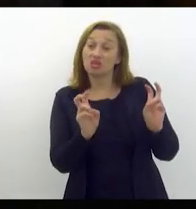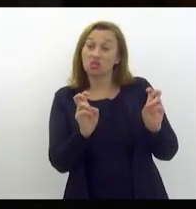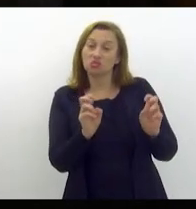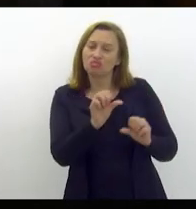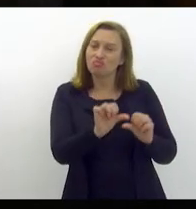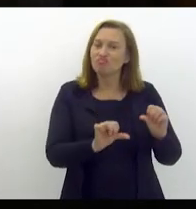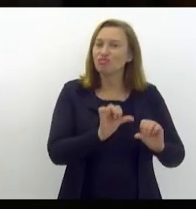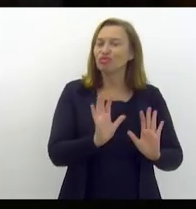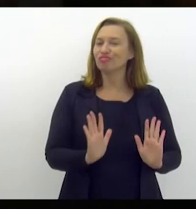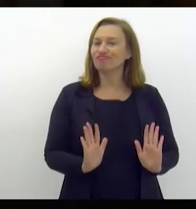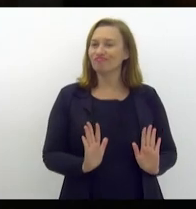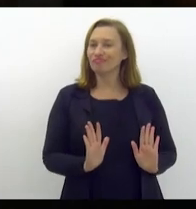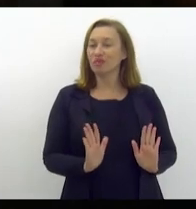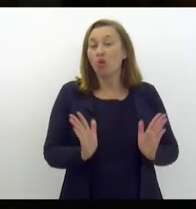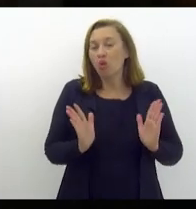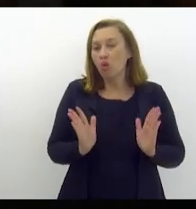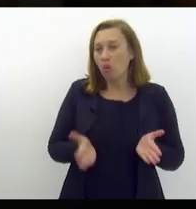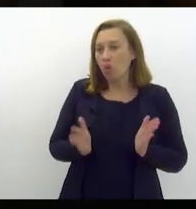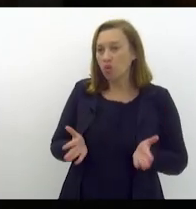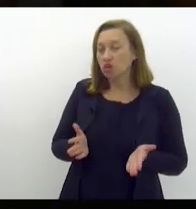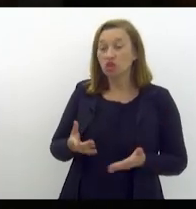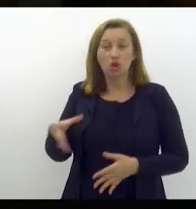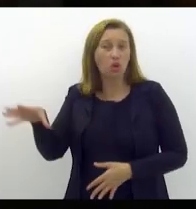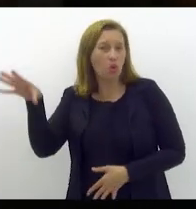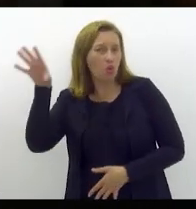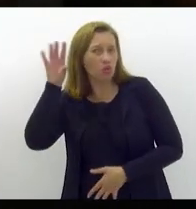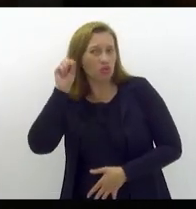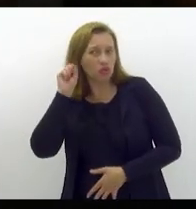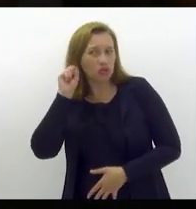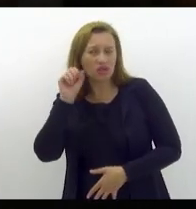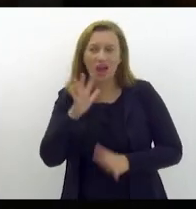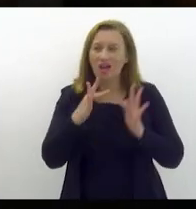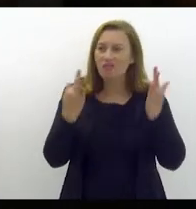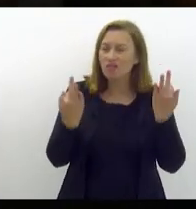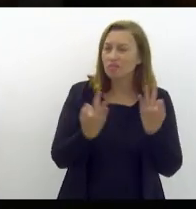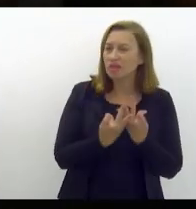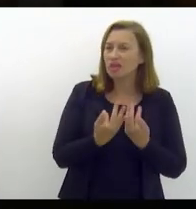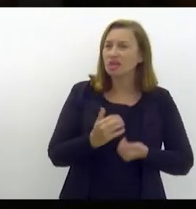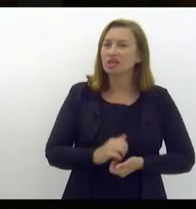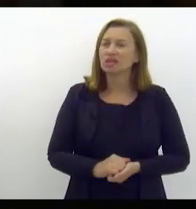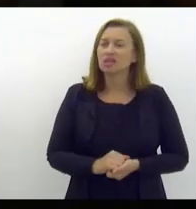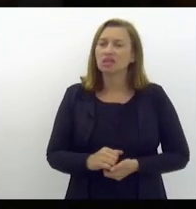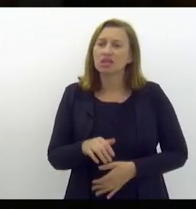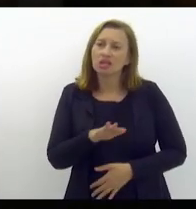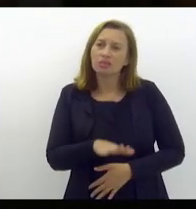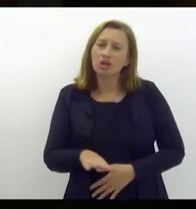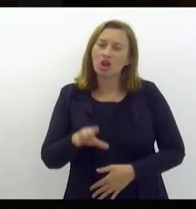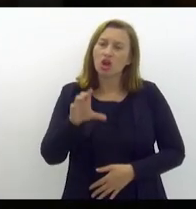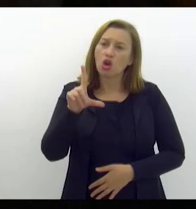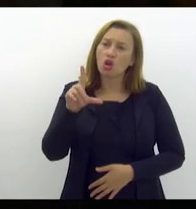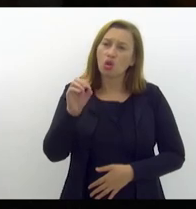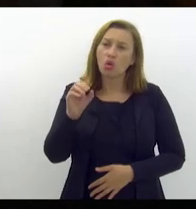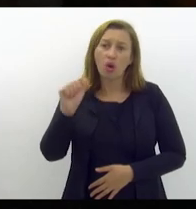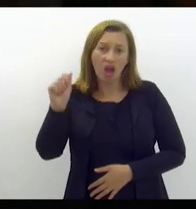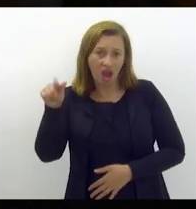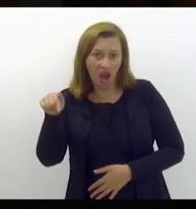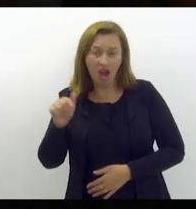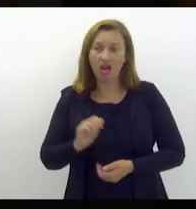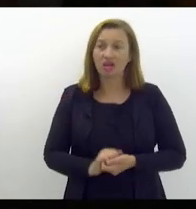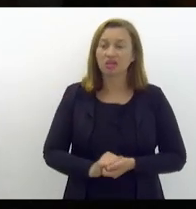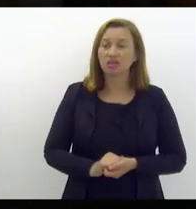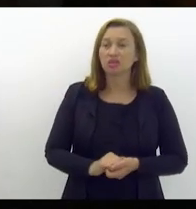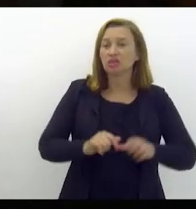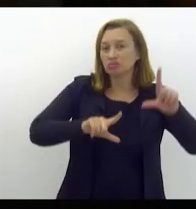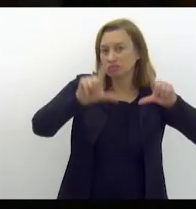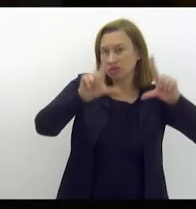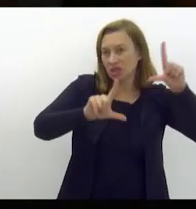mude de figura. Hoje, por exemplo, eu ouvia a família da pequena Eloá no